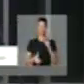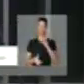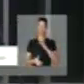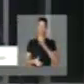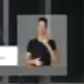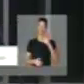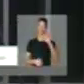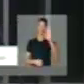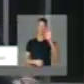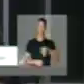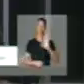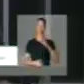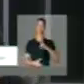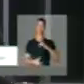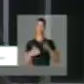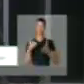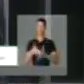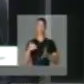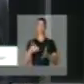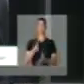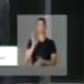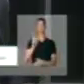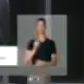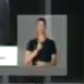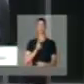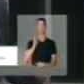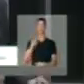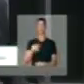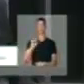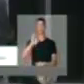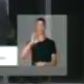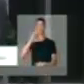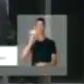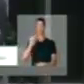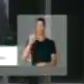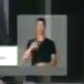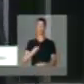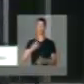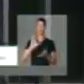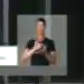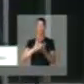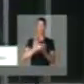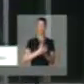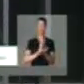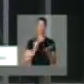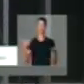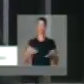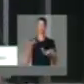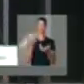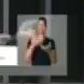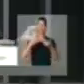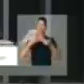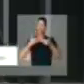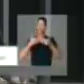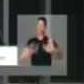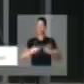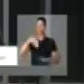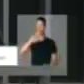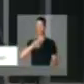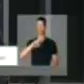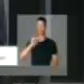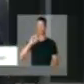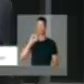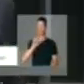Os cafeicultores já enfrentam dificuldade. É da seca, é do crédito. E agora querem abrir o mercado